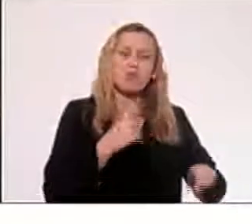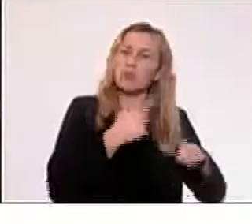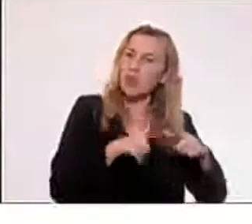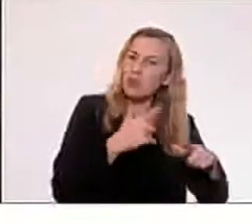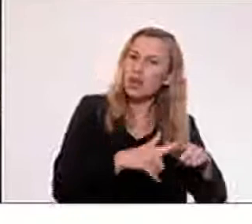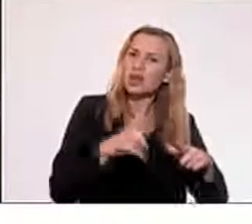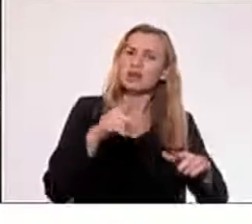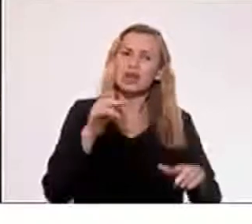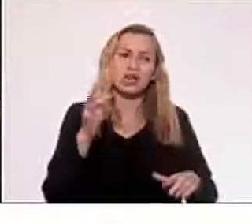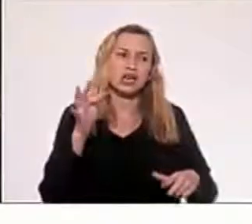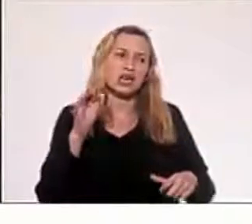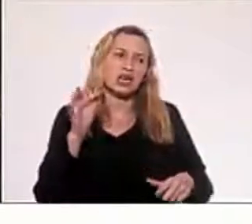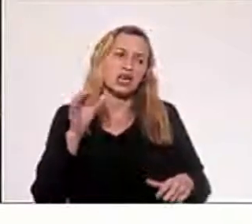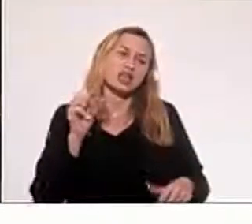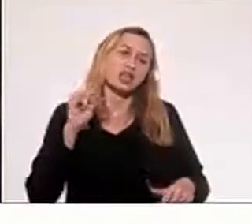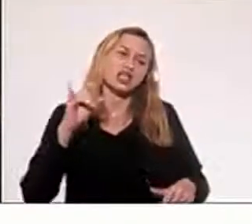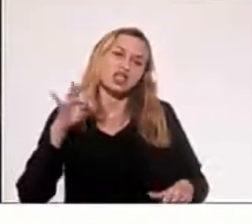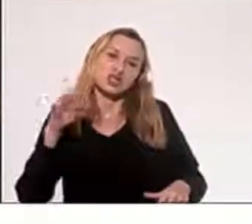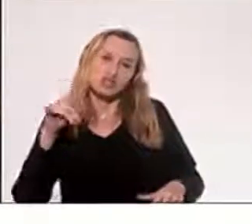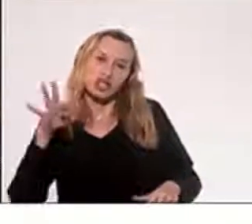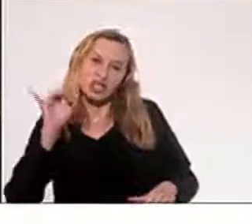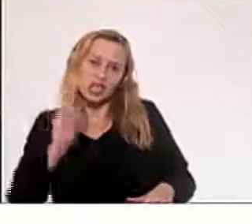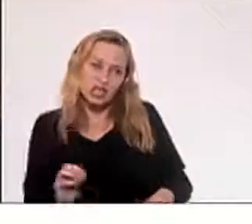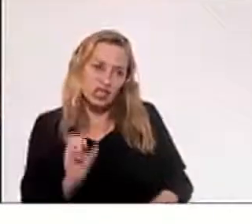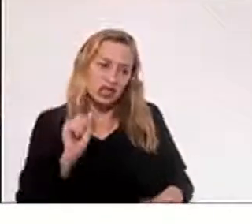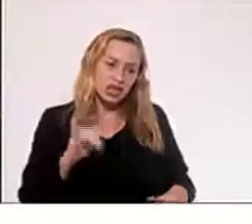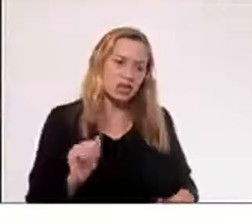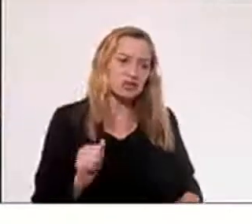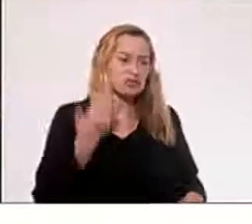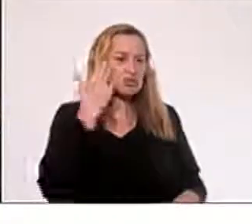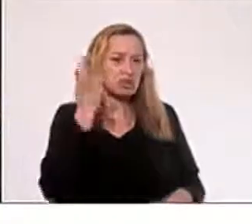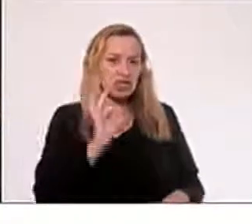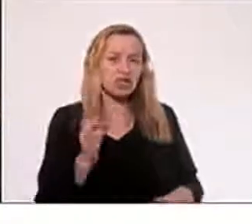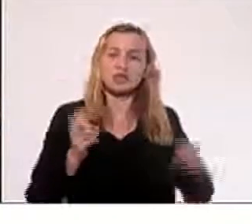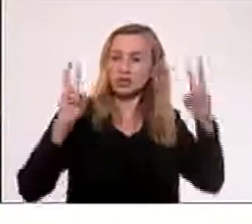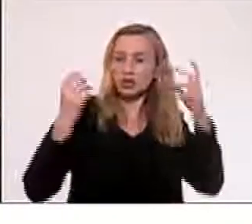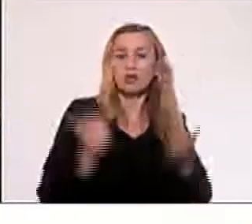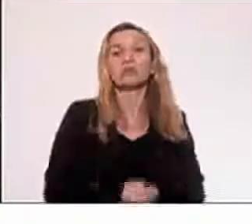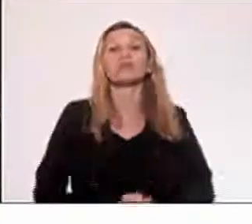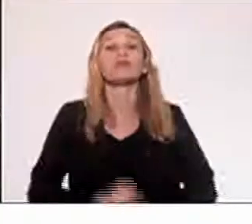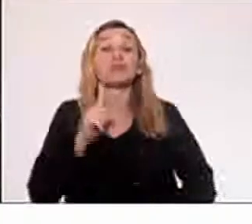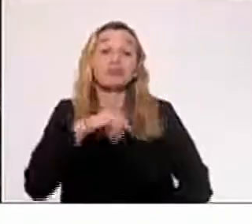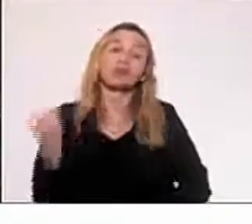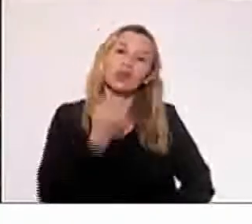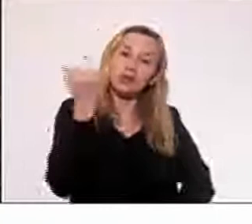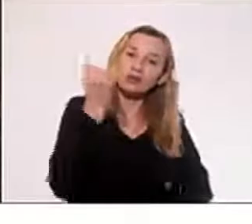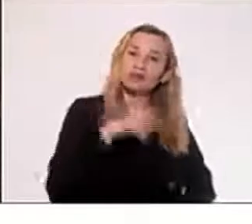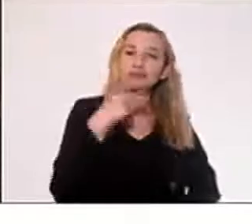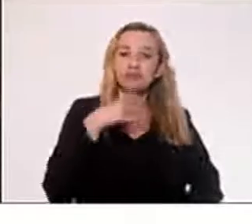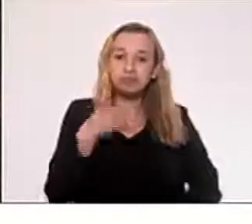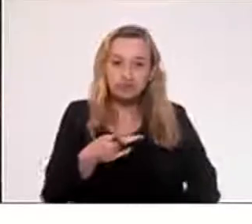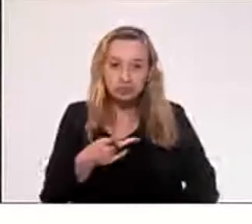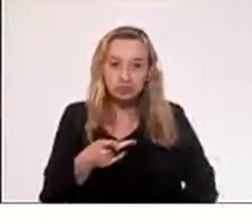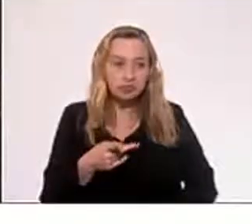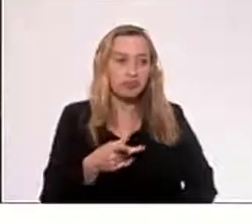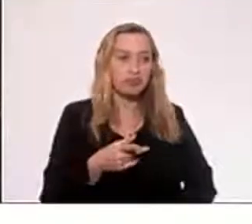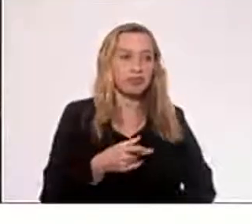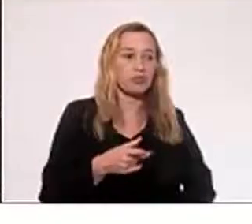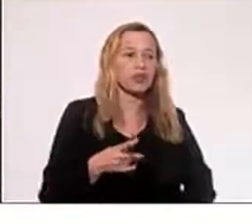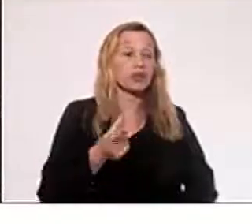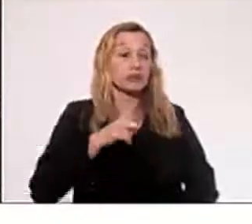análise do que representam esses dados. E aí, senhora presidenta, é importante a gente falar que a gente tem esse